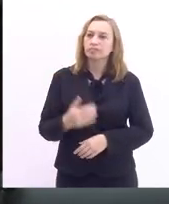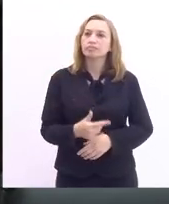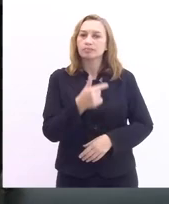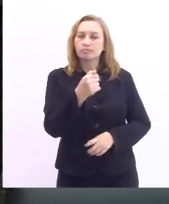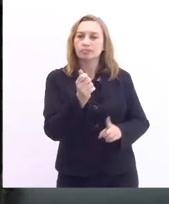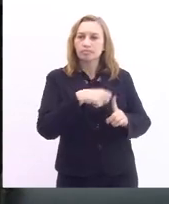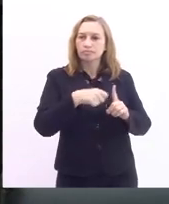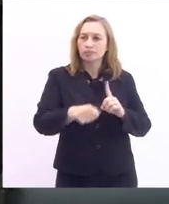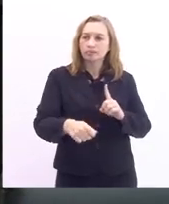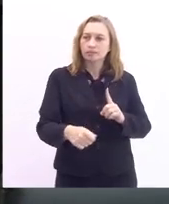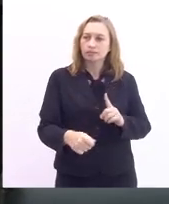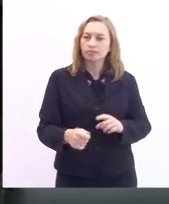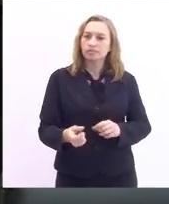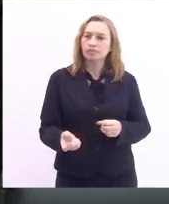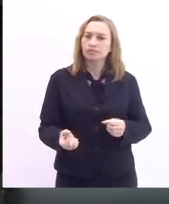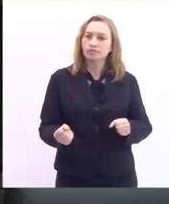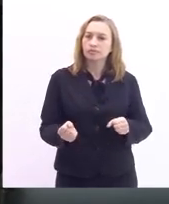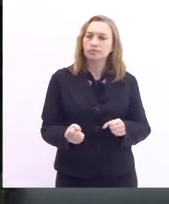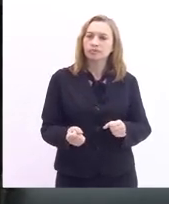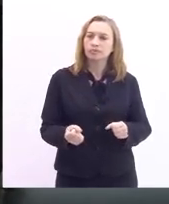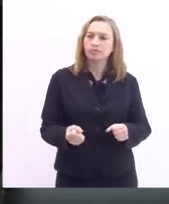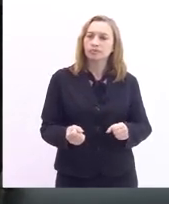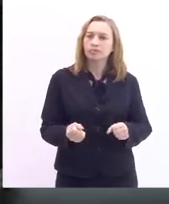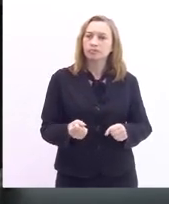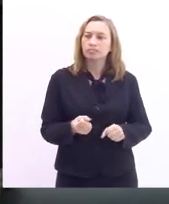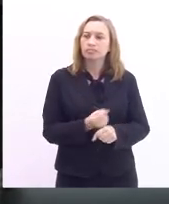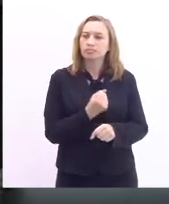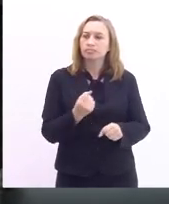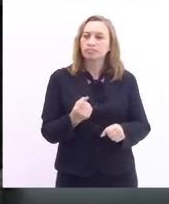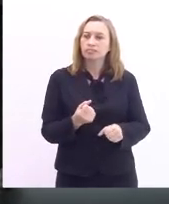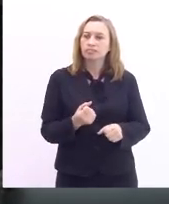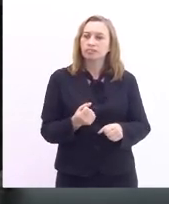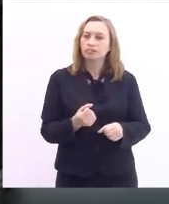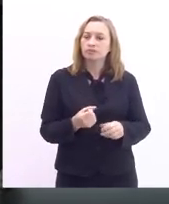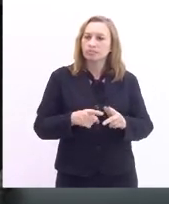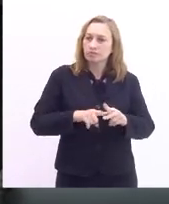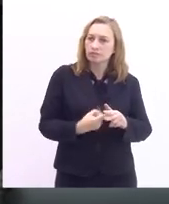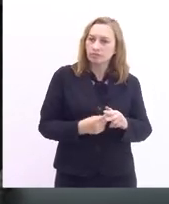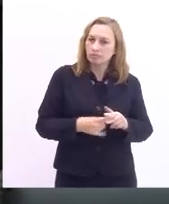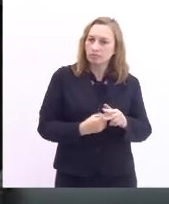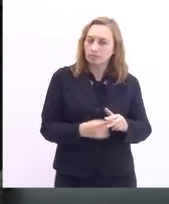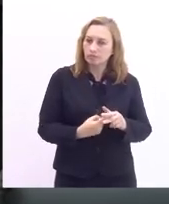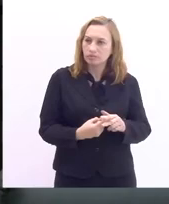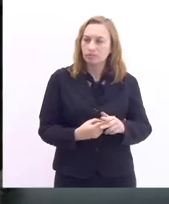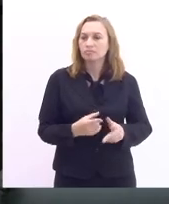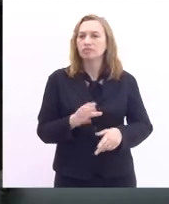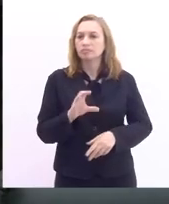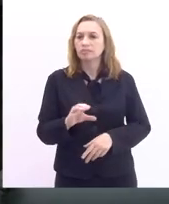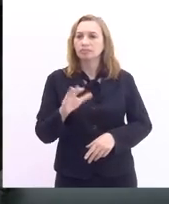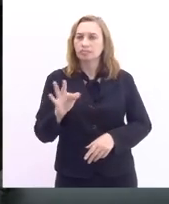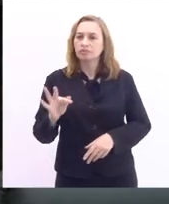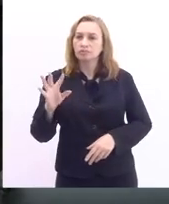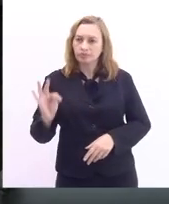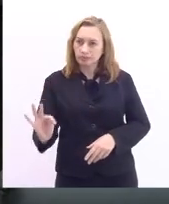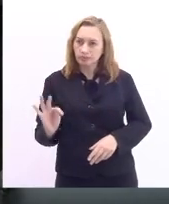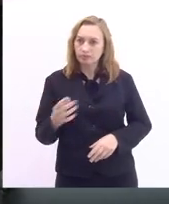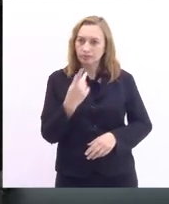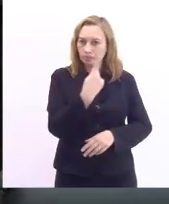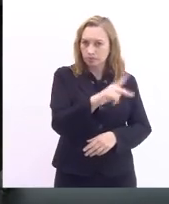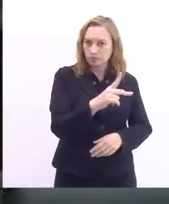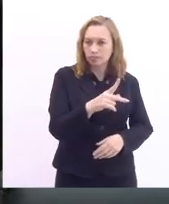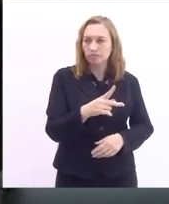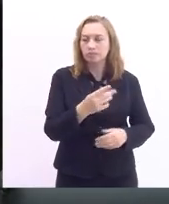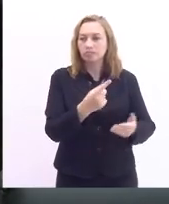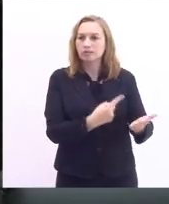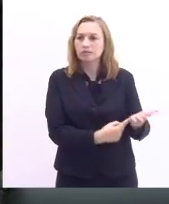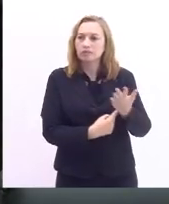sete meses nós reconstruímos o plenário do CFA Oi tia mais conseguimos fazer Palmares com a sua ajuda e